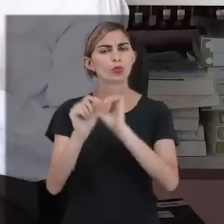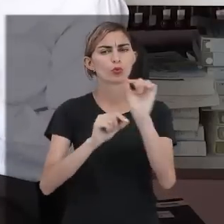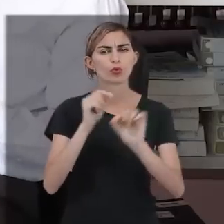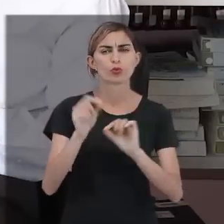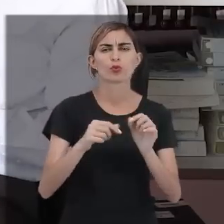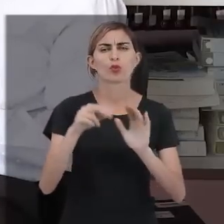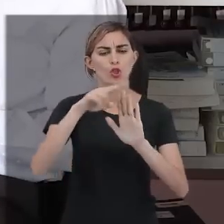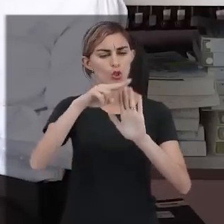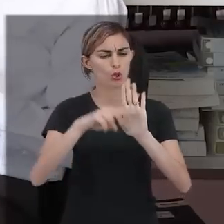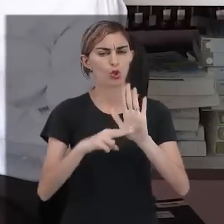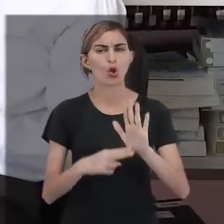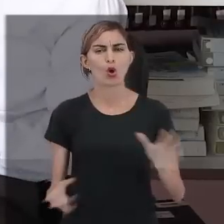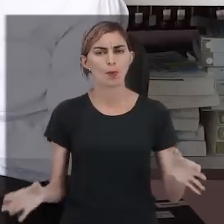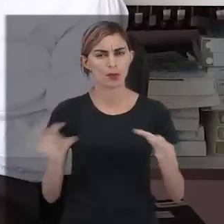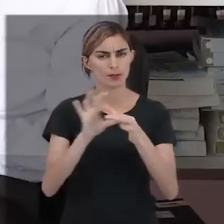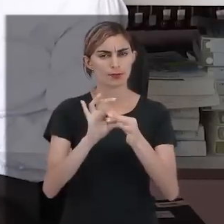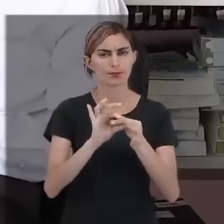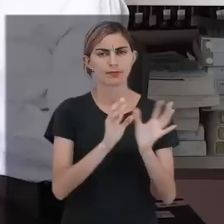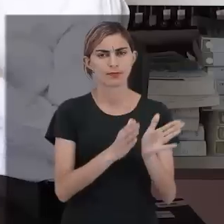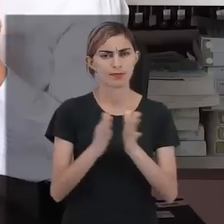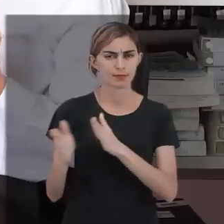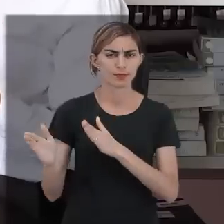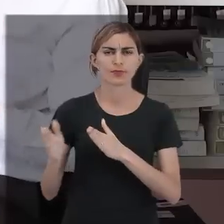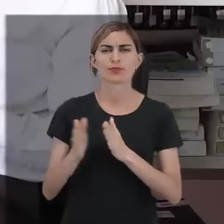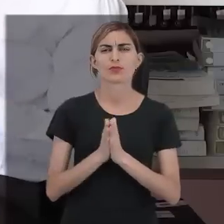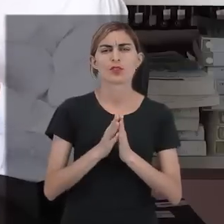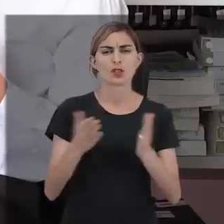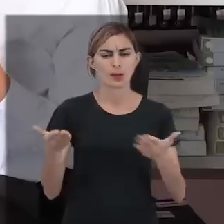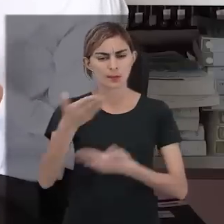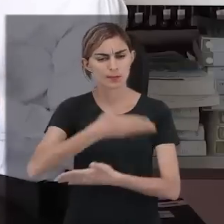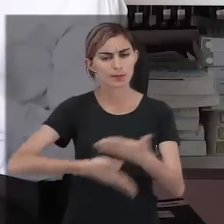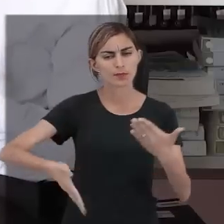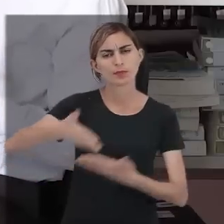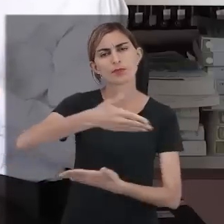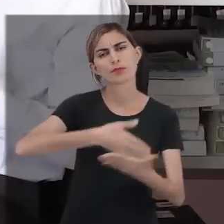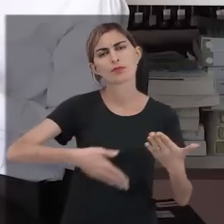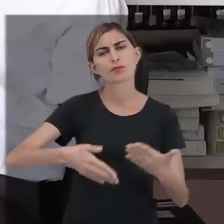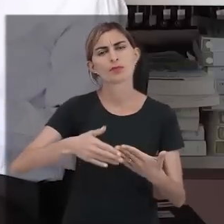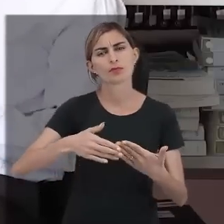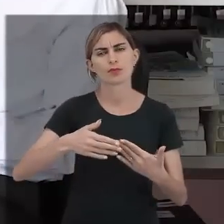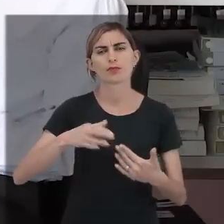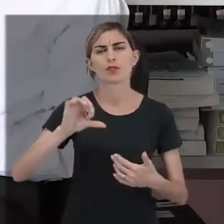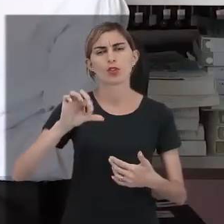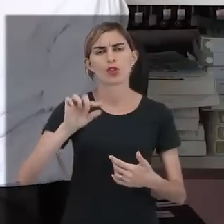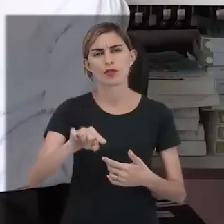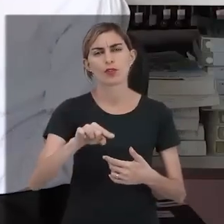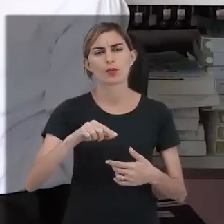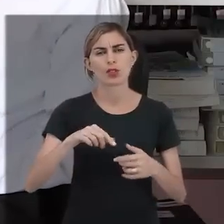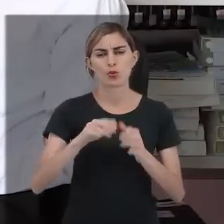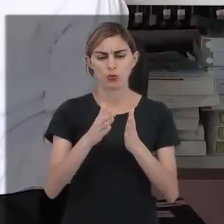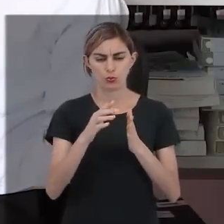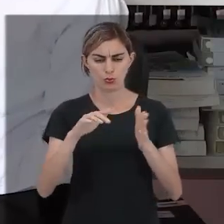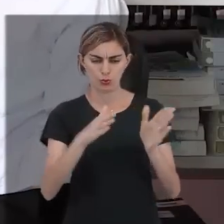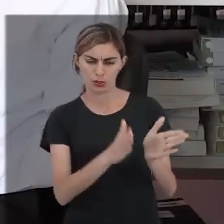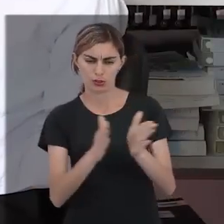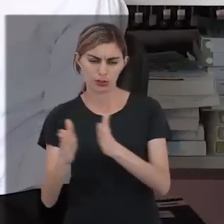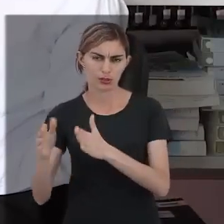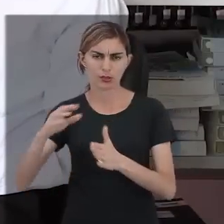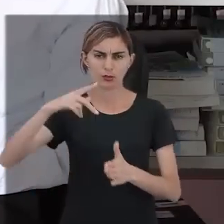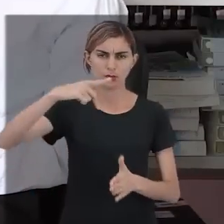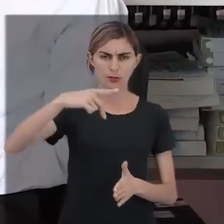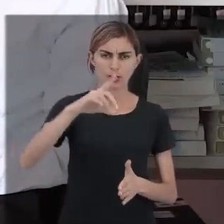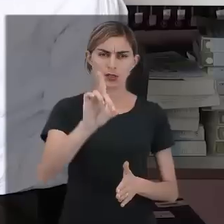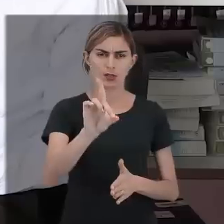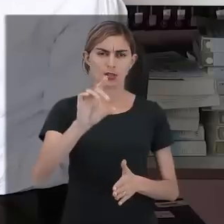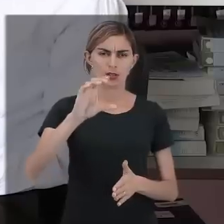as normas integrantes em relação a essa série ISO 9000 e qual a relação que essa série ISO 9000 tem com o ciclo PDCA. Certo. uma